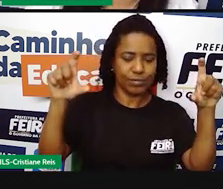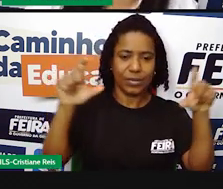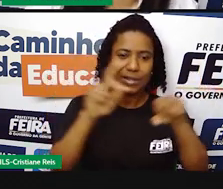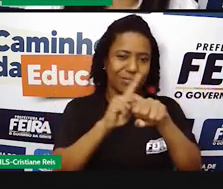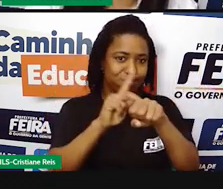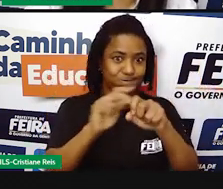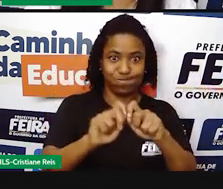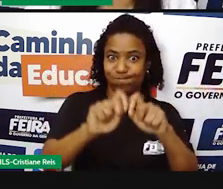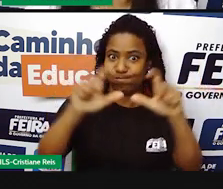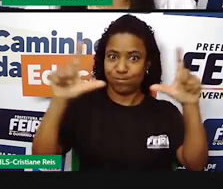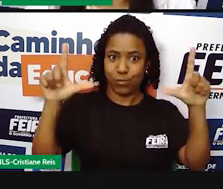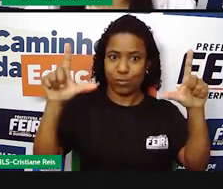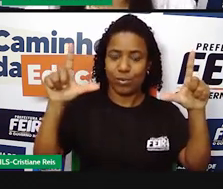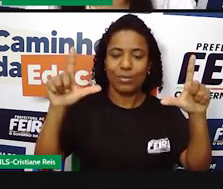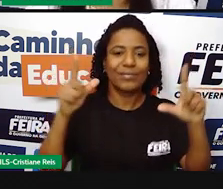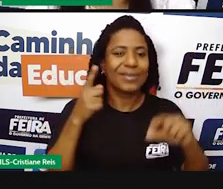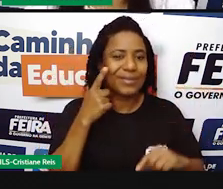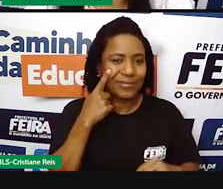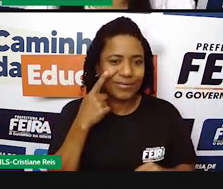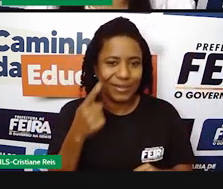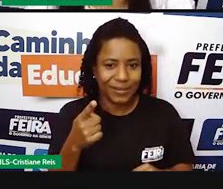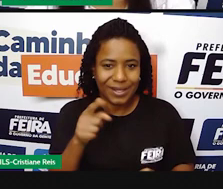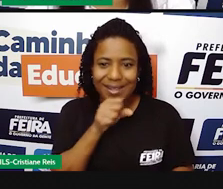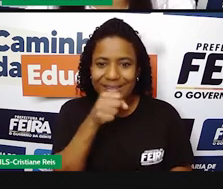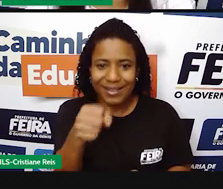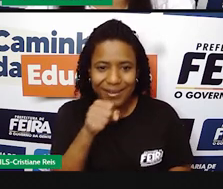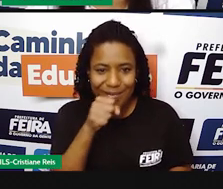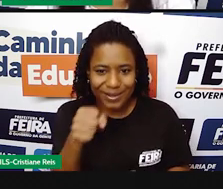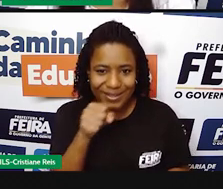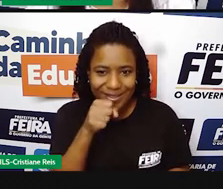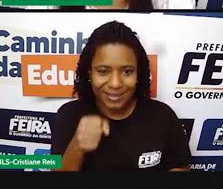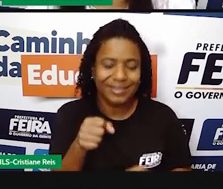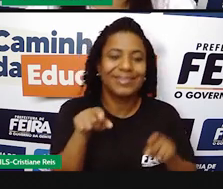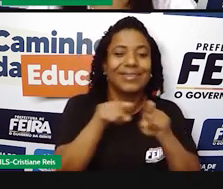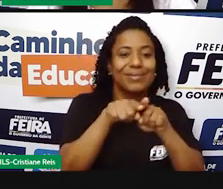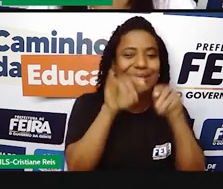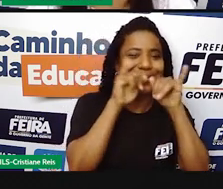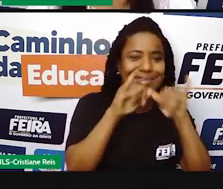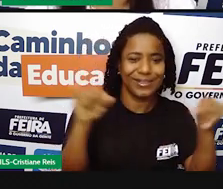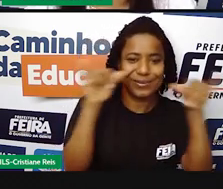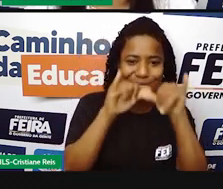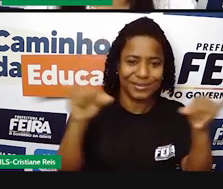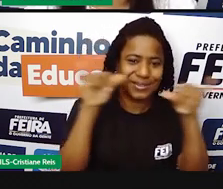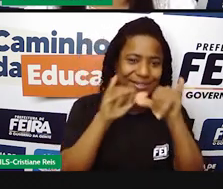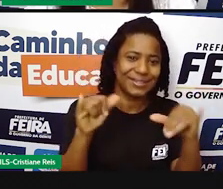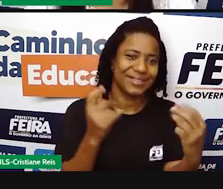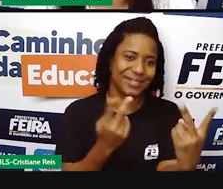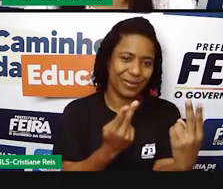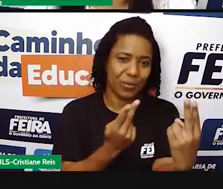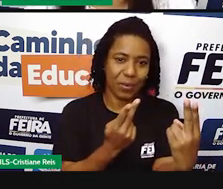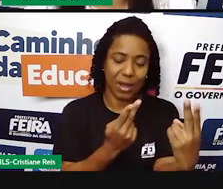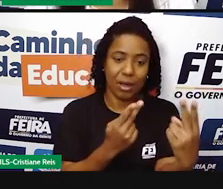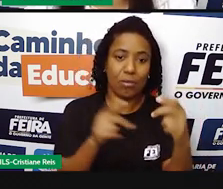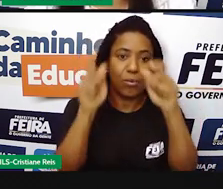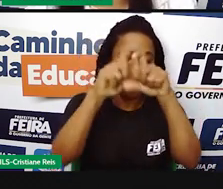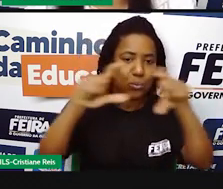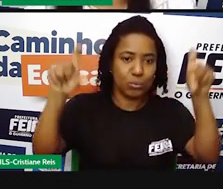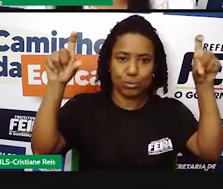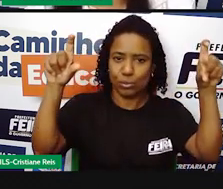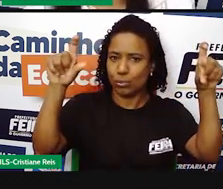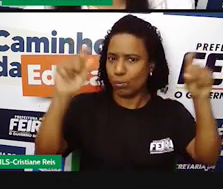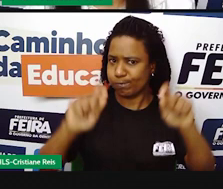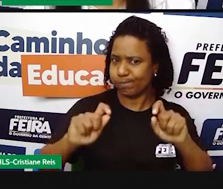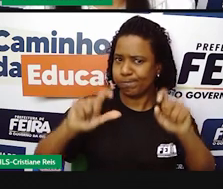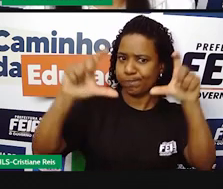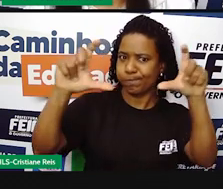na reportagem, mas também acontece no texto jornalístico notícia, né? O título, ele aparece em